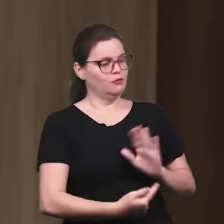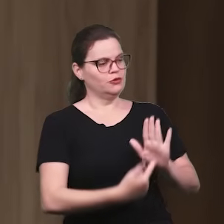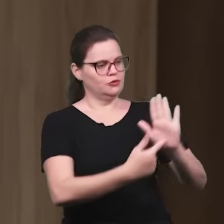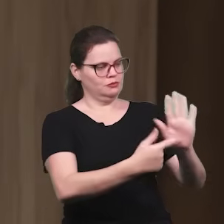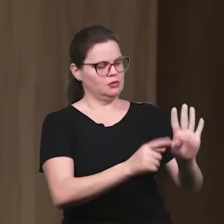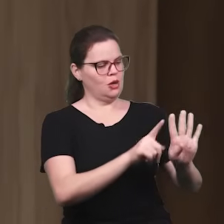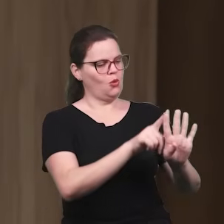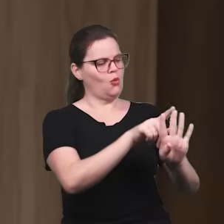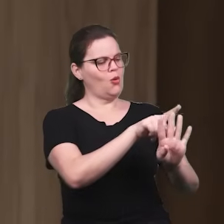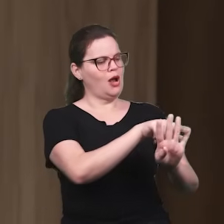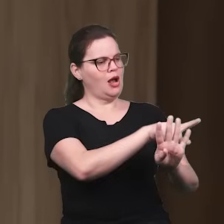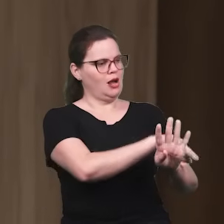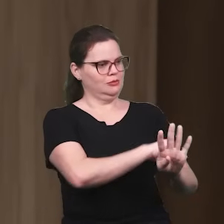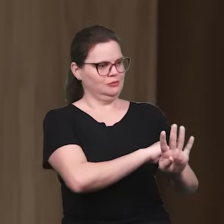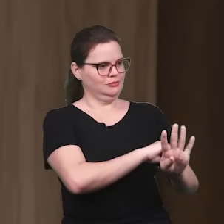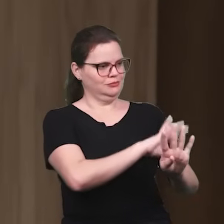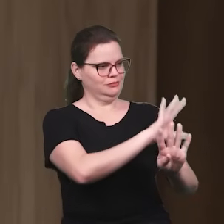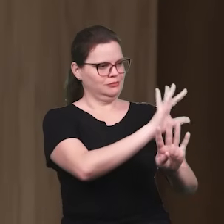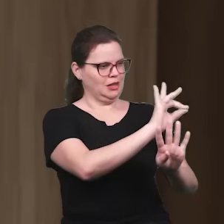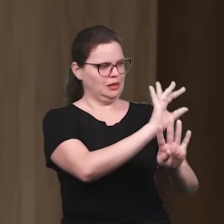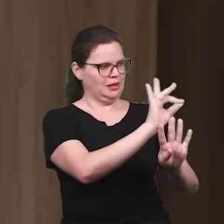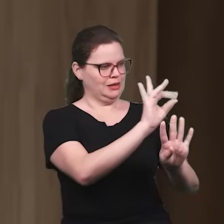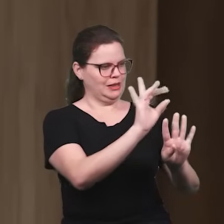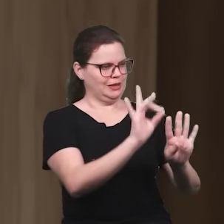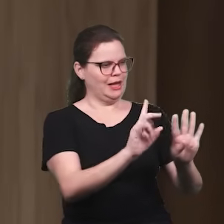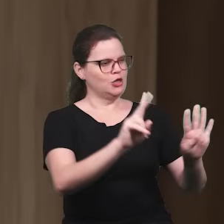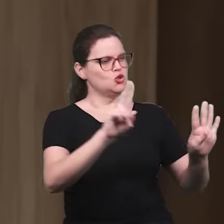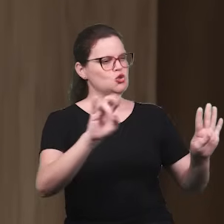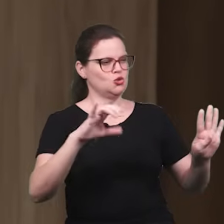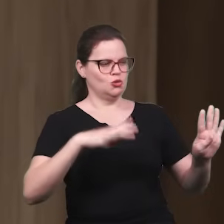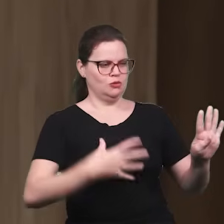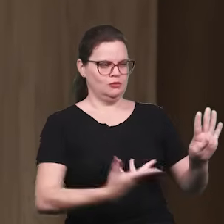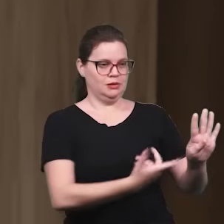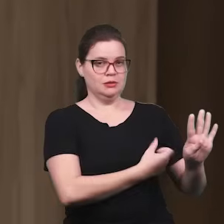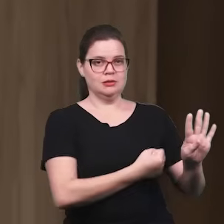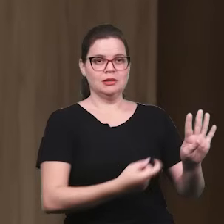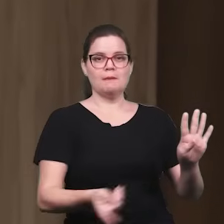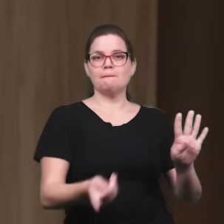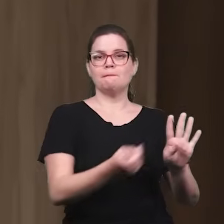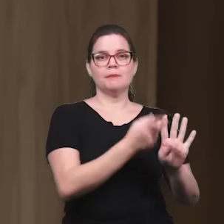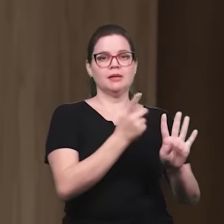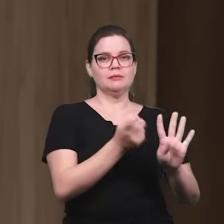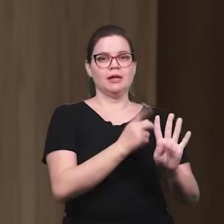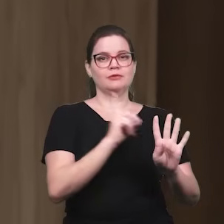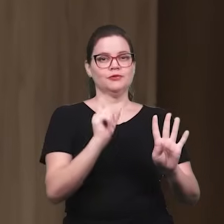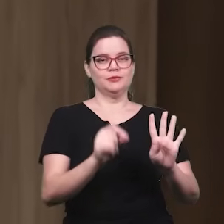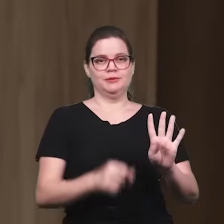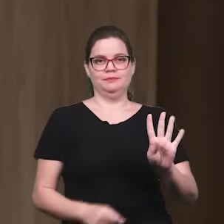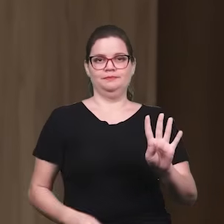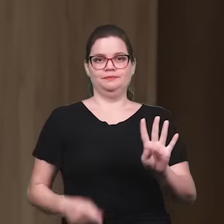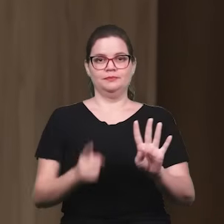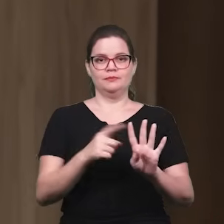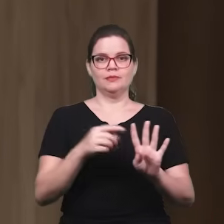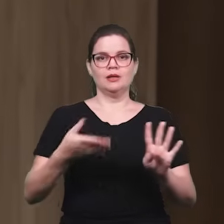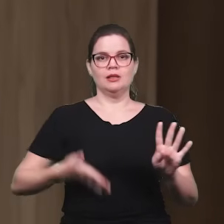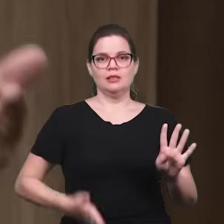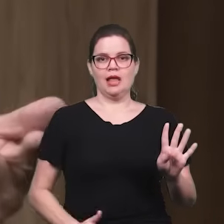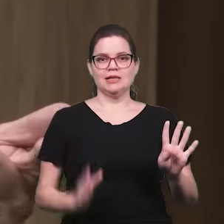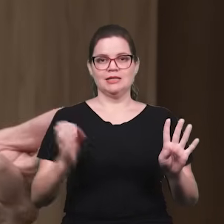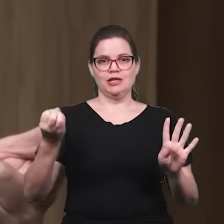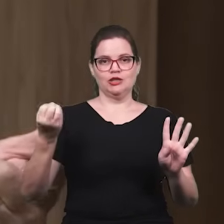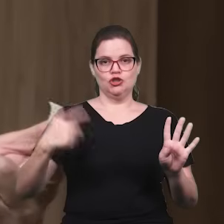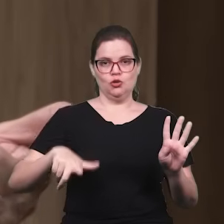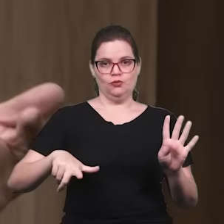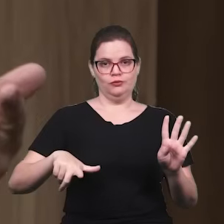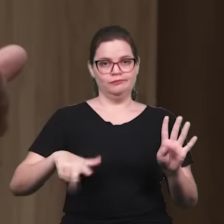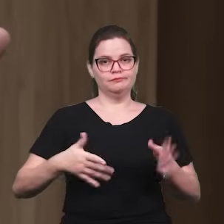4 ilustrações acerca da salvação. A primeira ilustração foi o novo